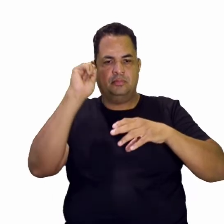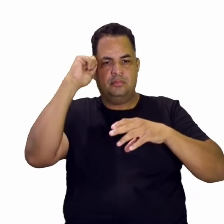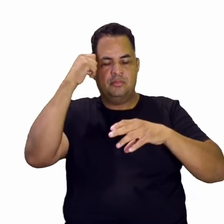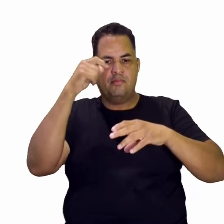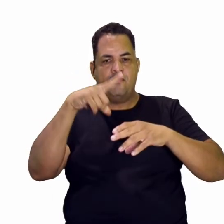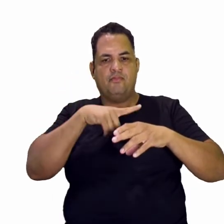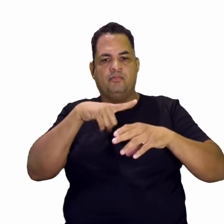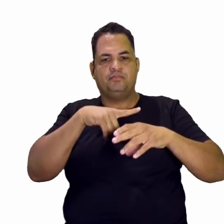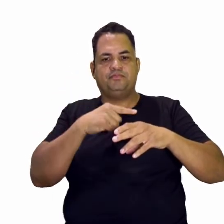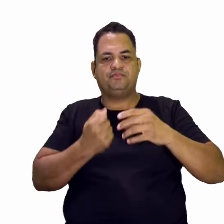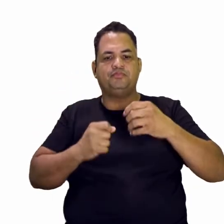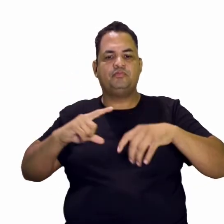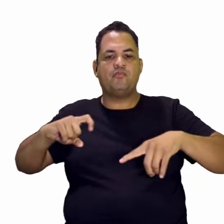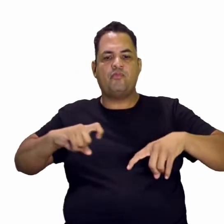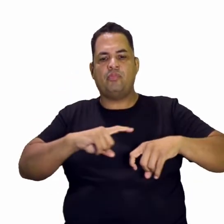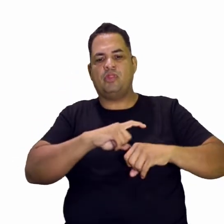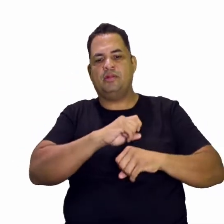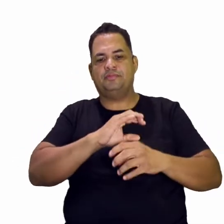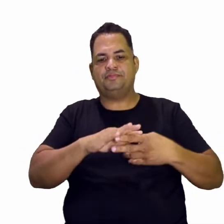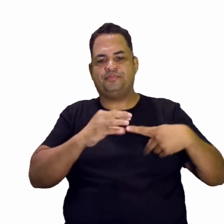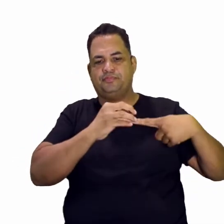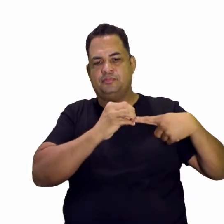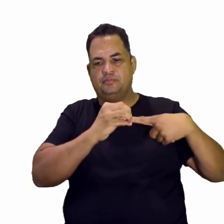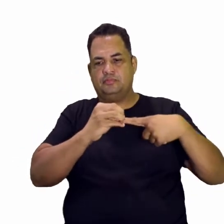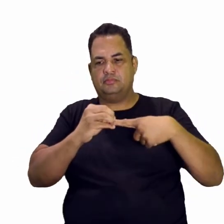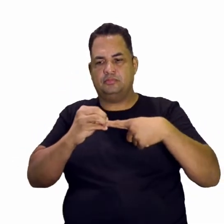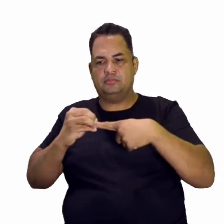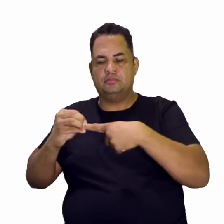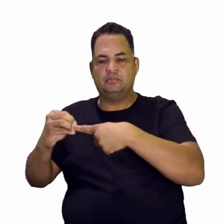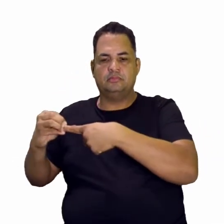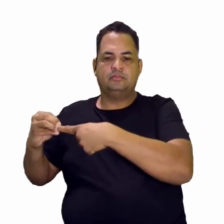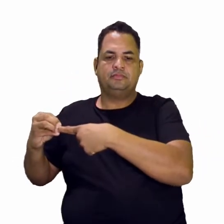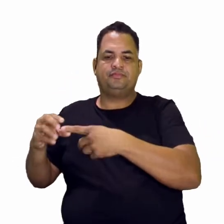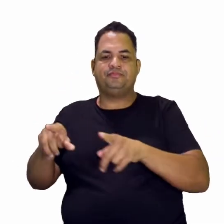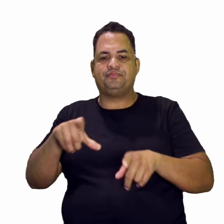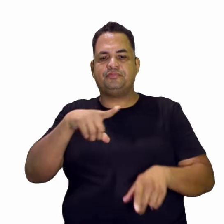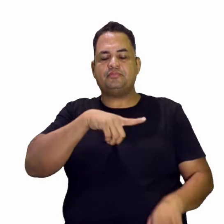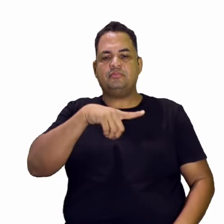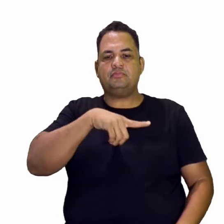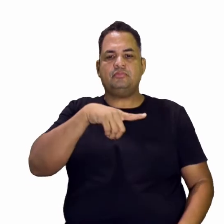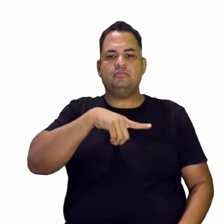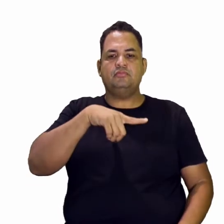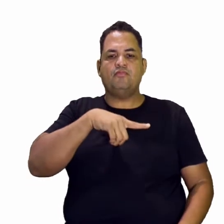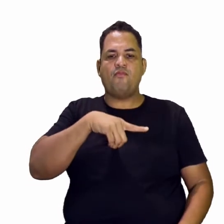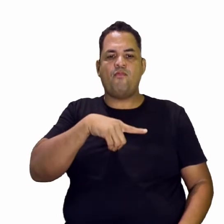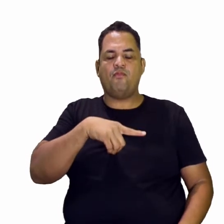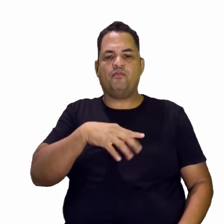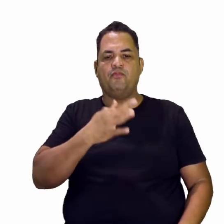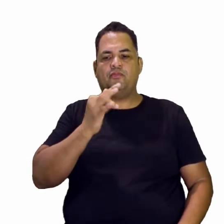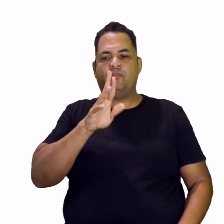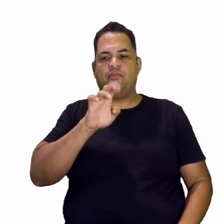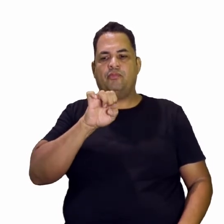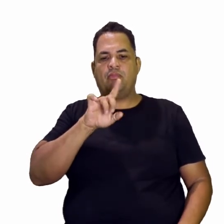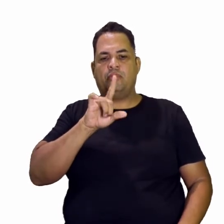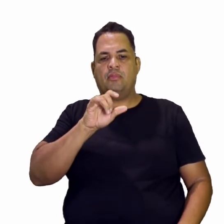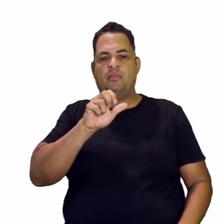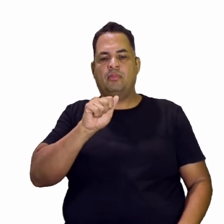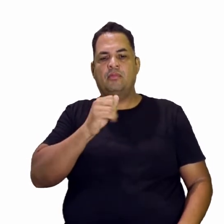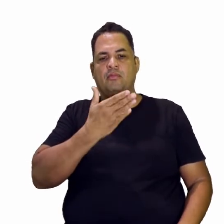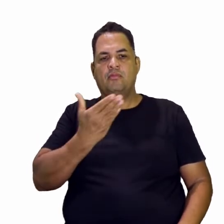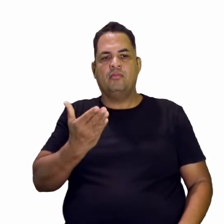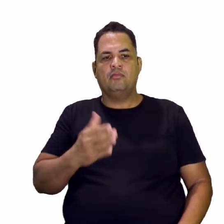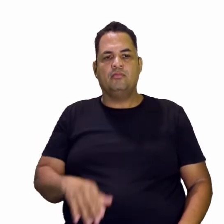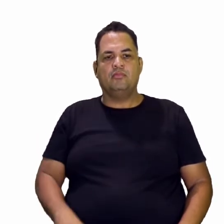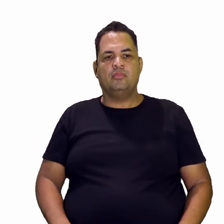Algumas bactérias vão ter o flagelo, que é essa estrutura de locomoção, vão ter as fímbrias ou os pílins, que são esses